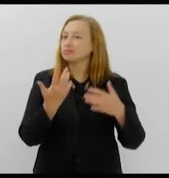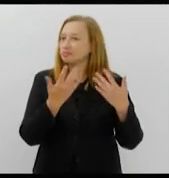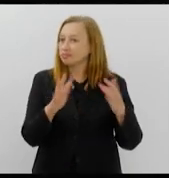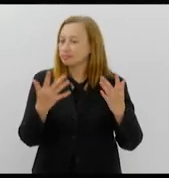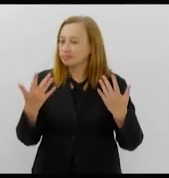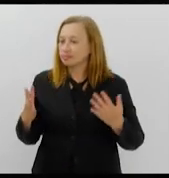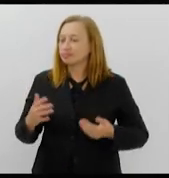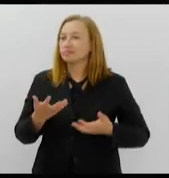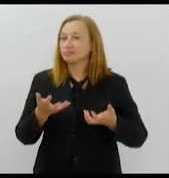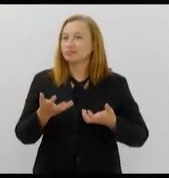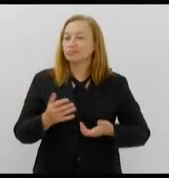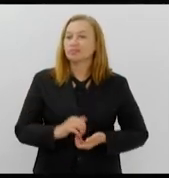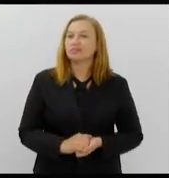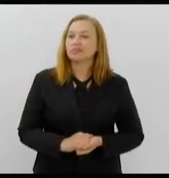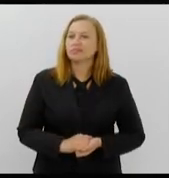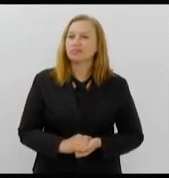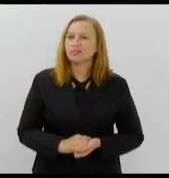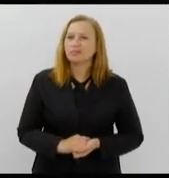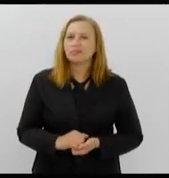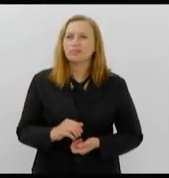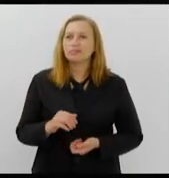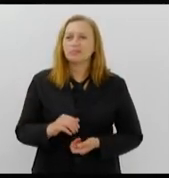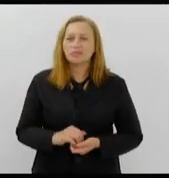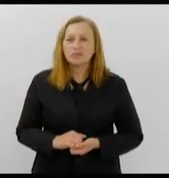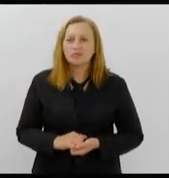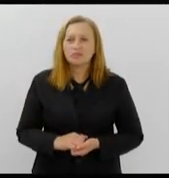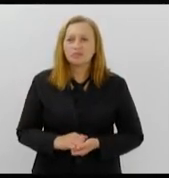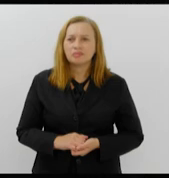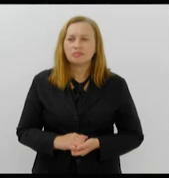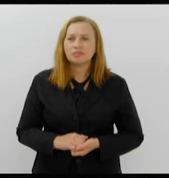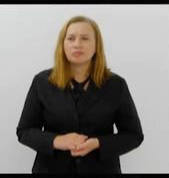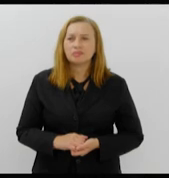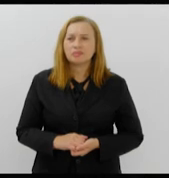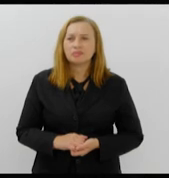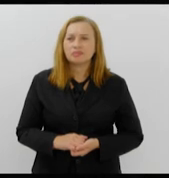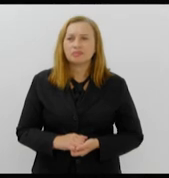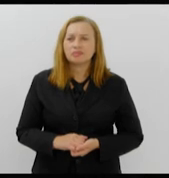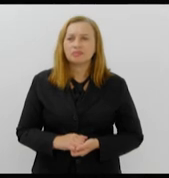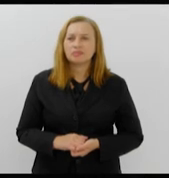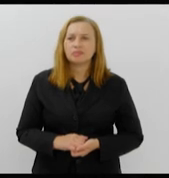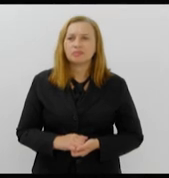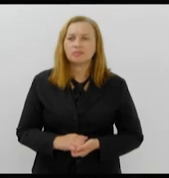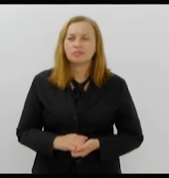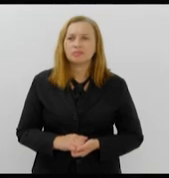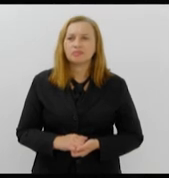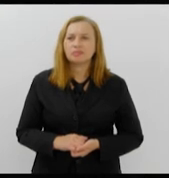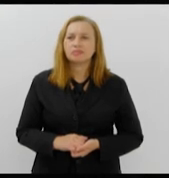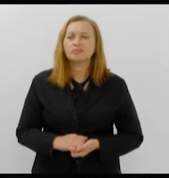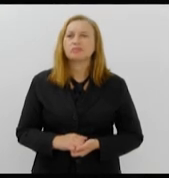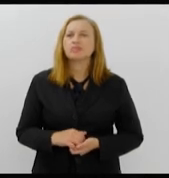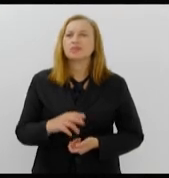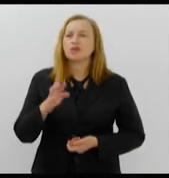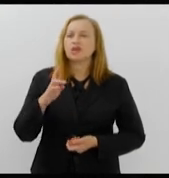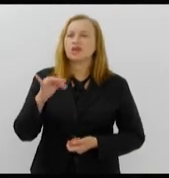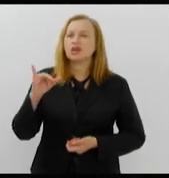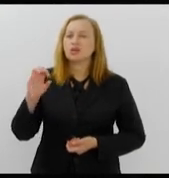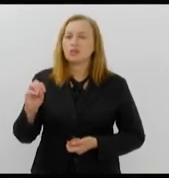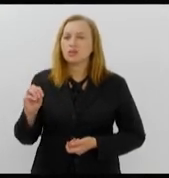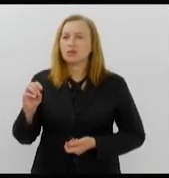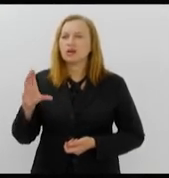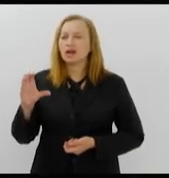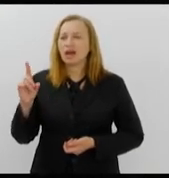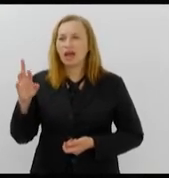parabenizar Babiton, né, que foi reeleito também em Rio Claro,